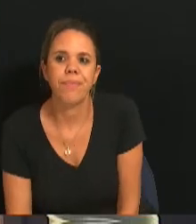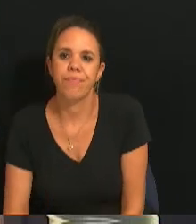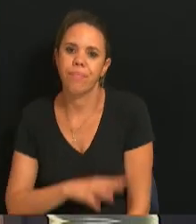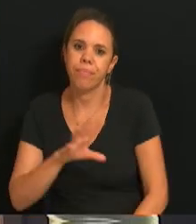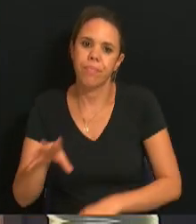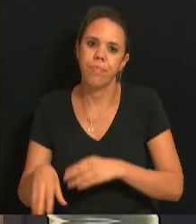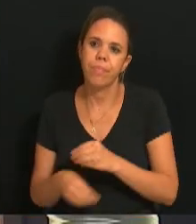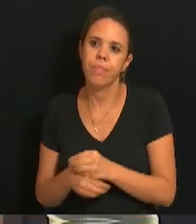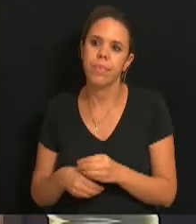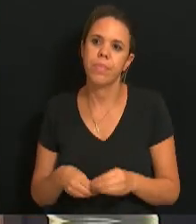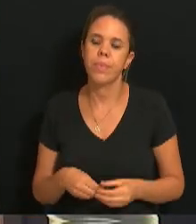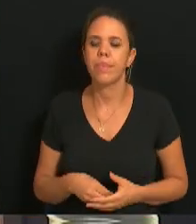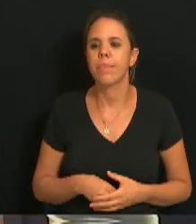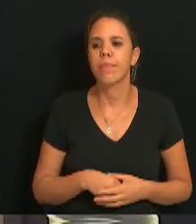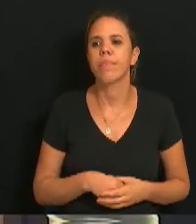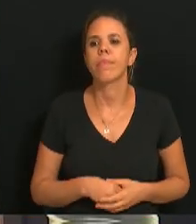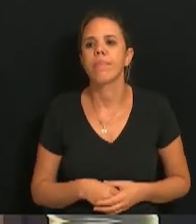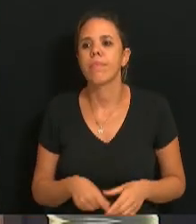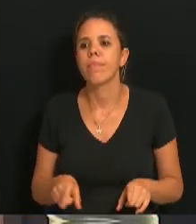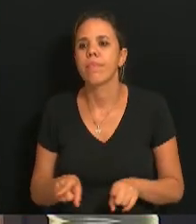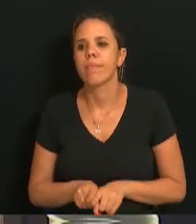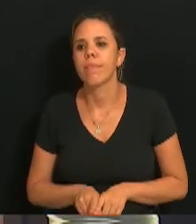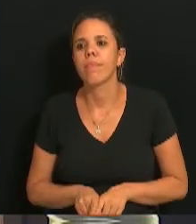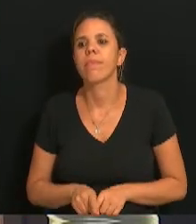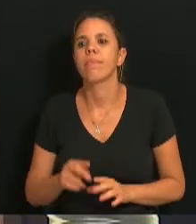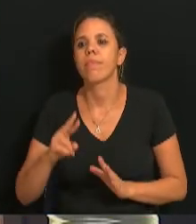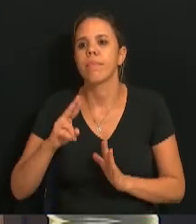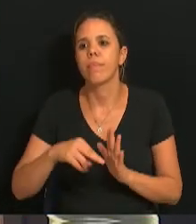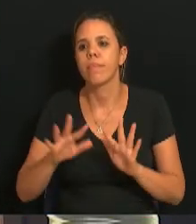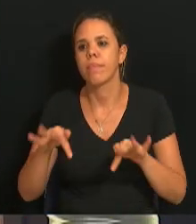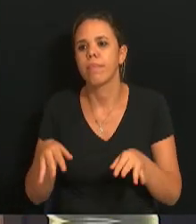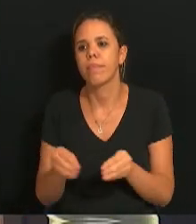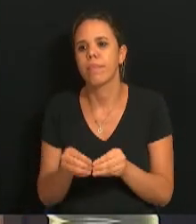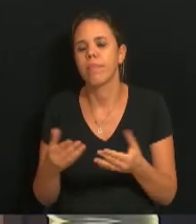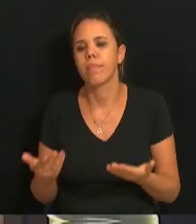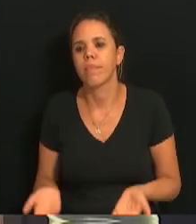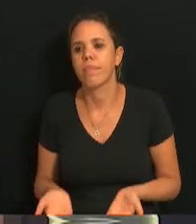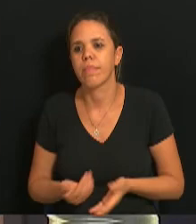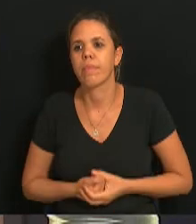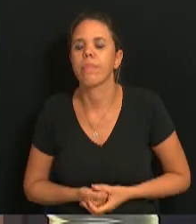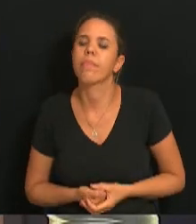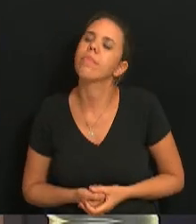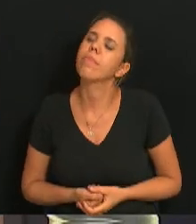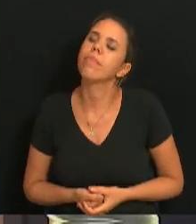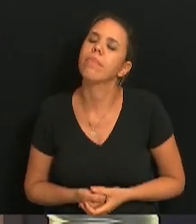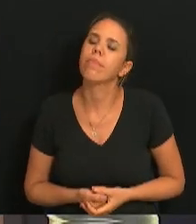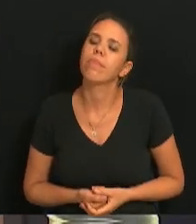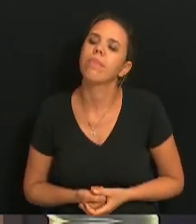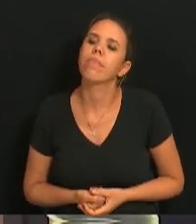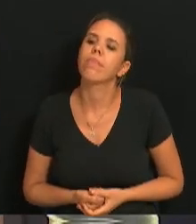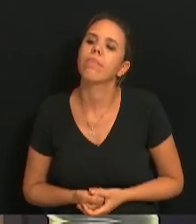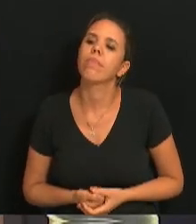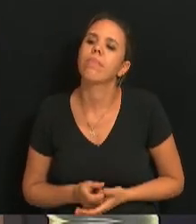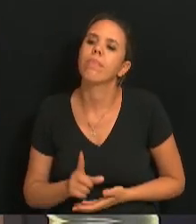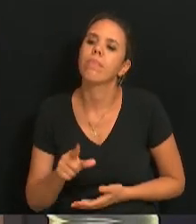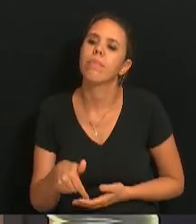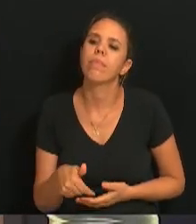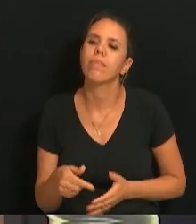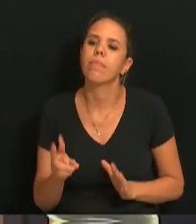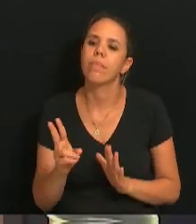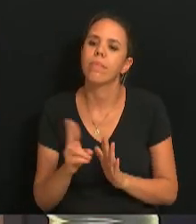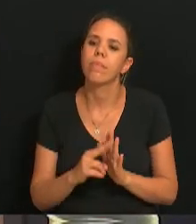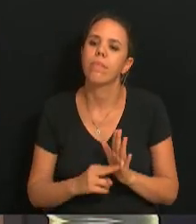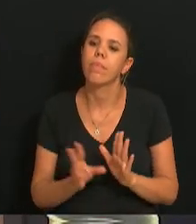esse item também, tanto no relatório final, mas a gente vai também apostar no requerimento